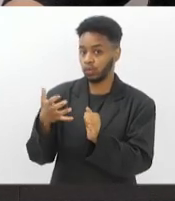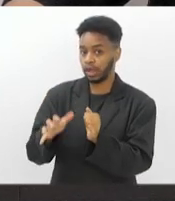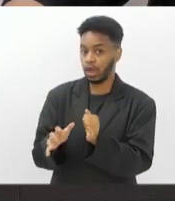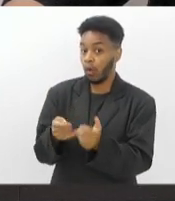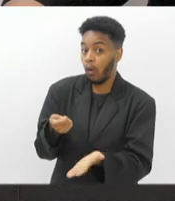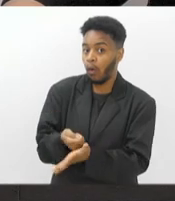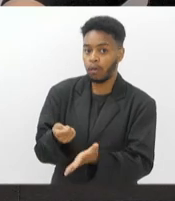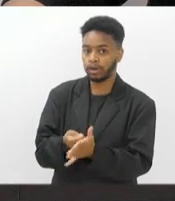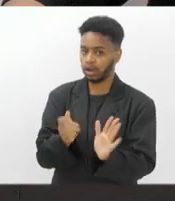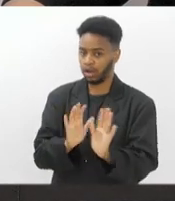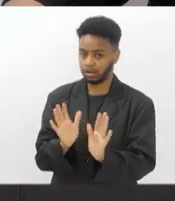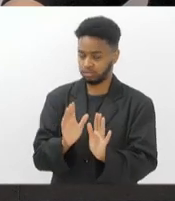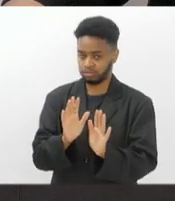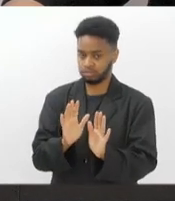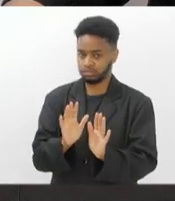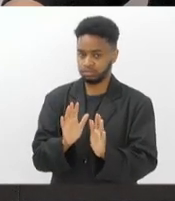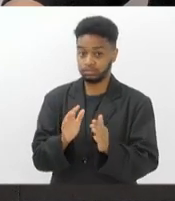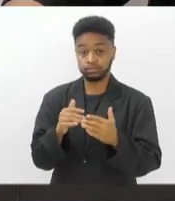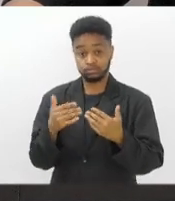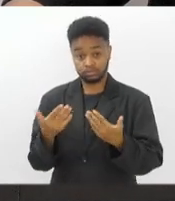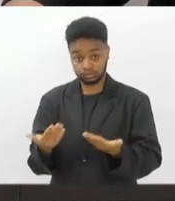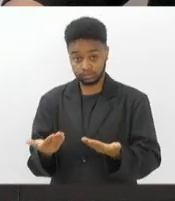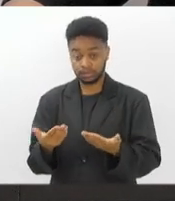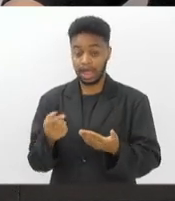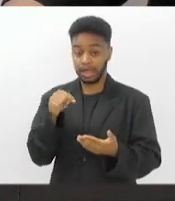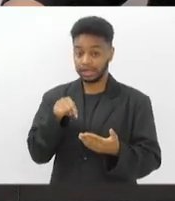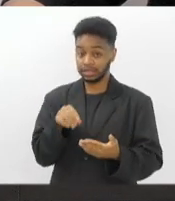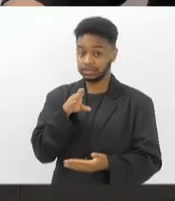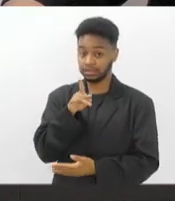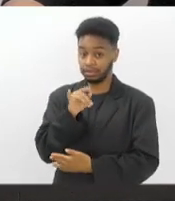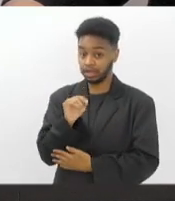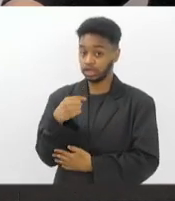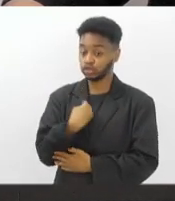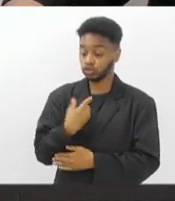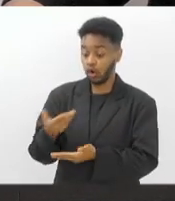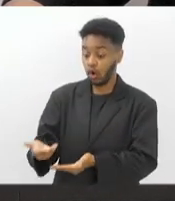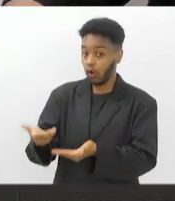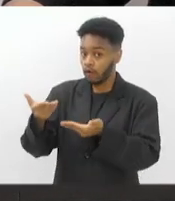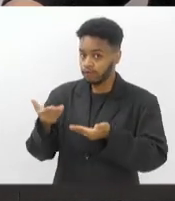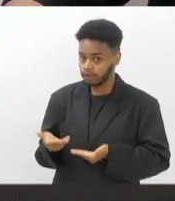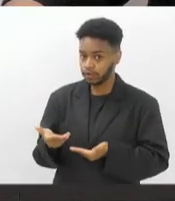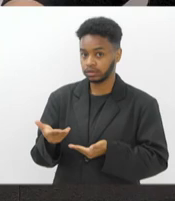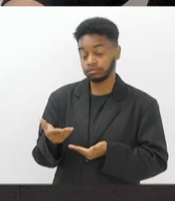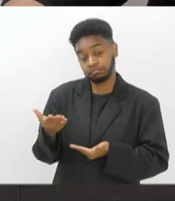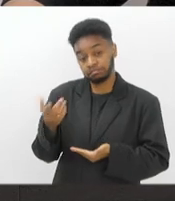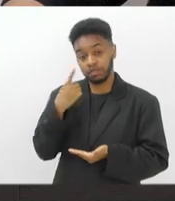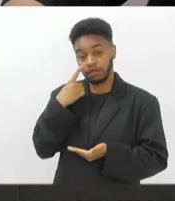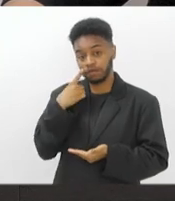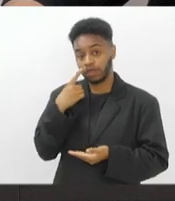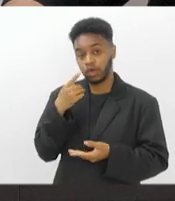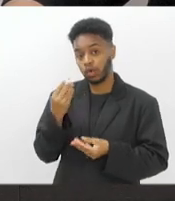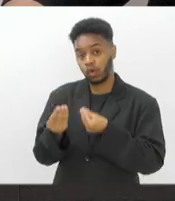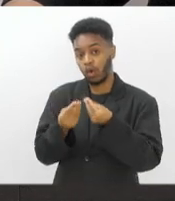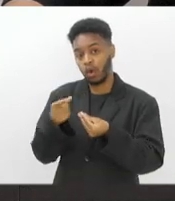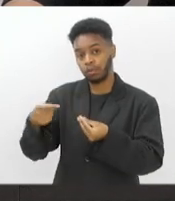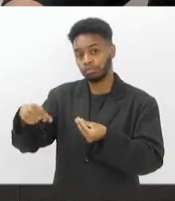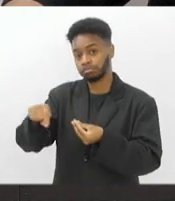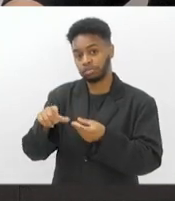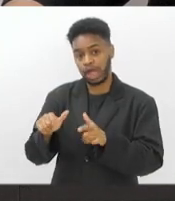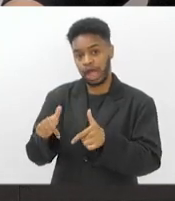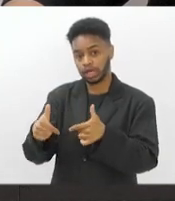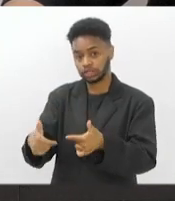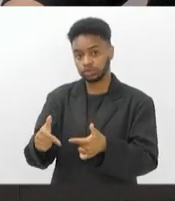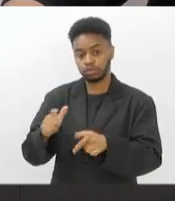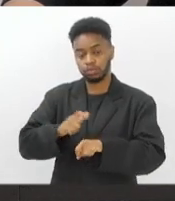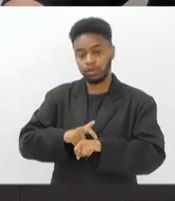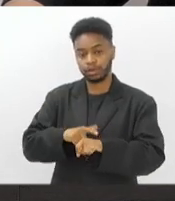Bruxas então através da CPI convidamos e vamos ver qual vai ser a contrapartida no momento em que sentarmos